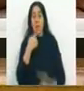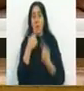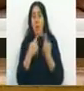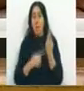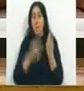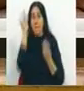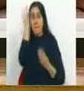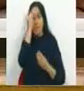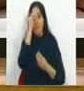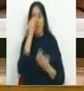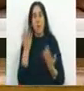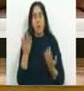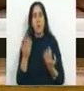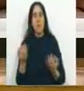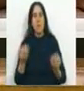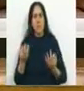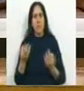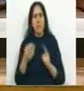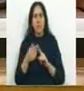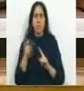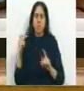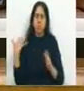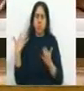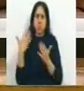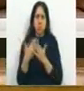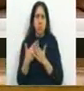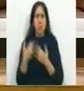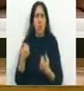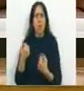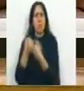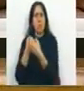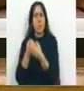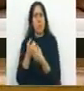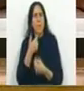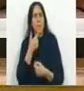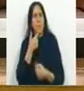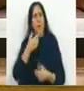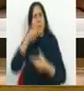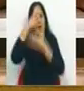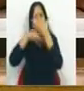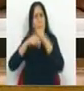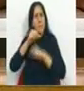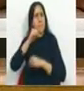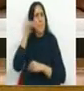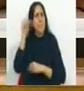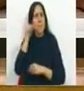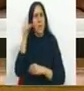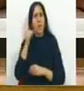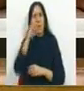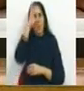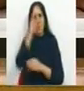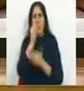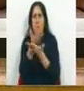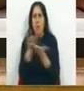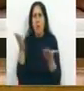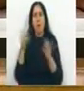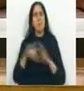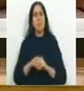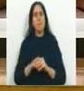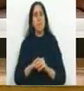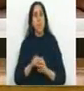demagogia e como tantos anos da oposição ainda não aprenderam que são governo e que